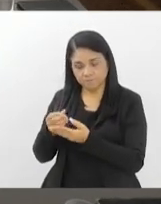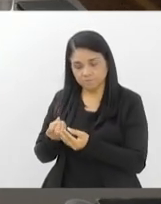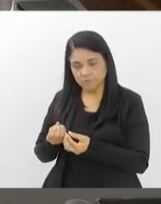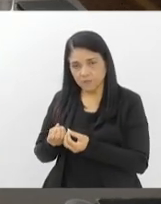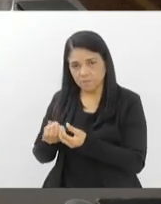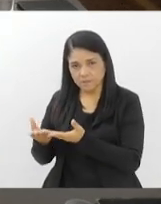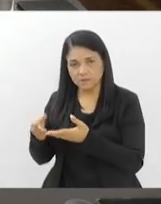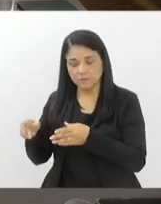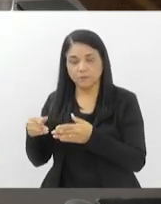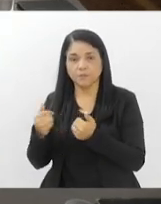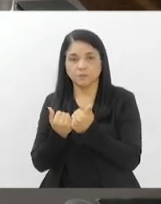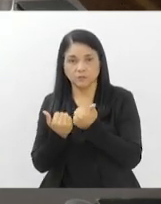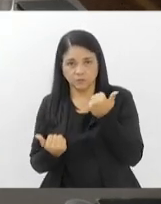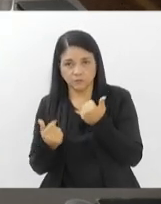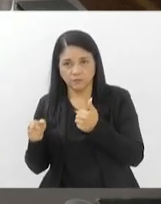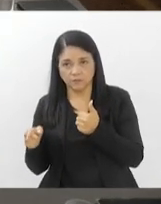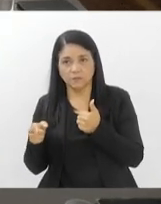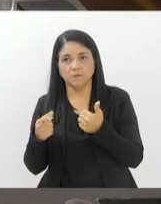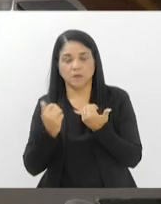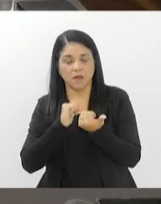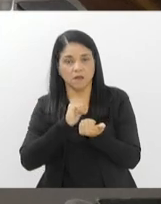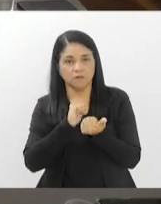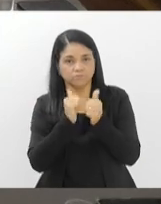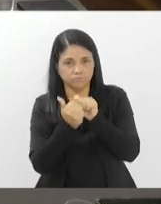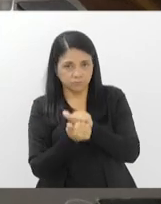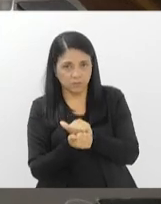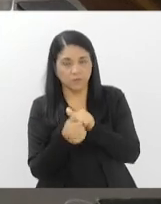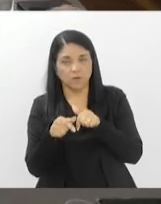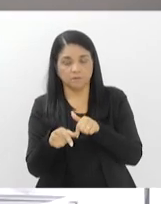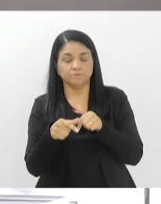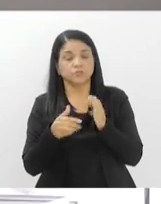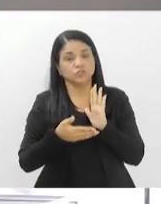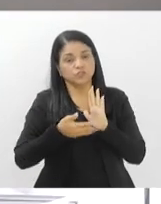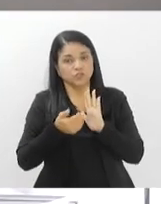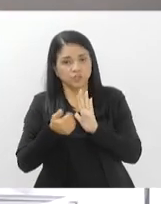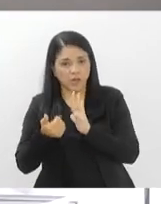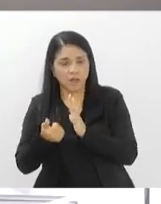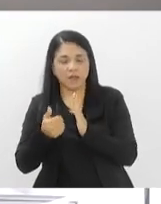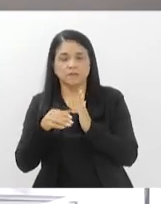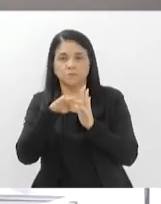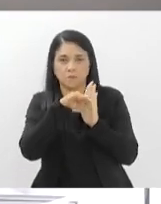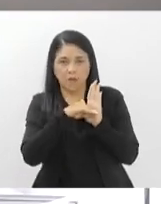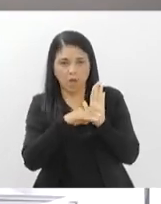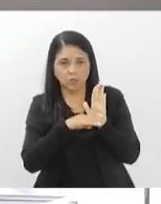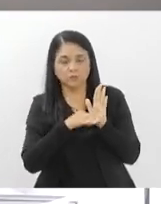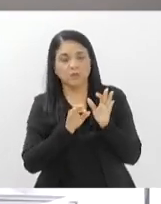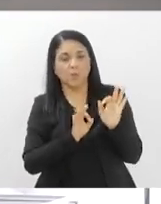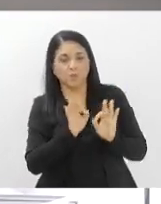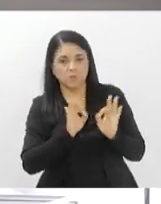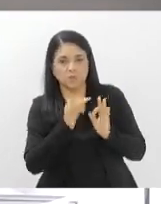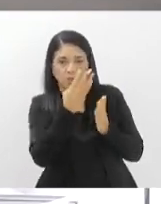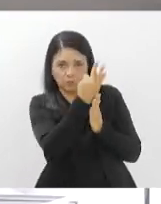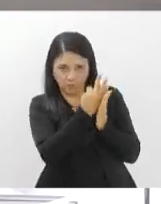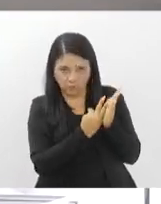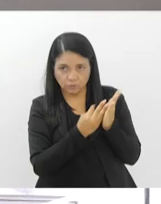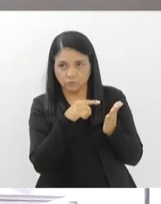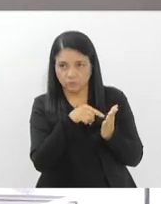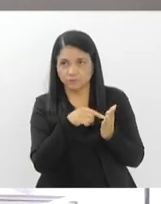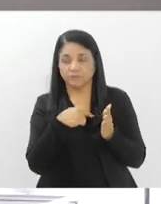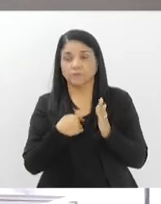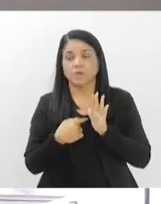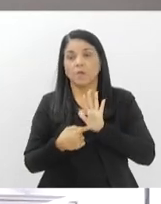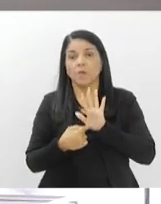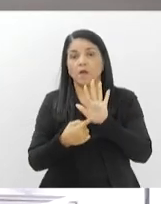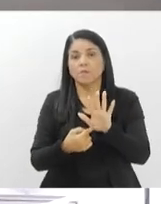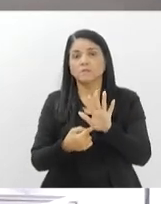Tá, então, eu queria adequar aqui a questão. Obrigado. Tirar de pauta, consertar isso. Também concordo. Retirando de pauta. Eu apresentaria um